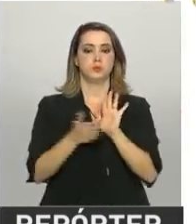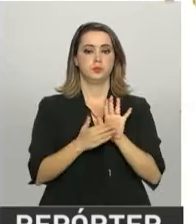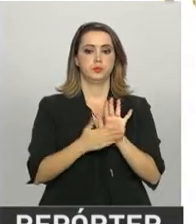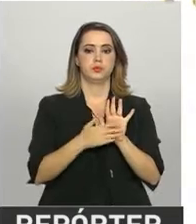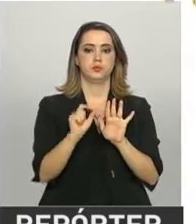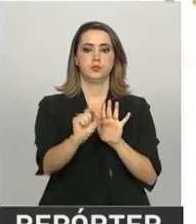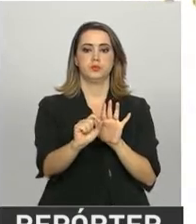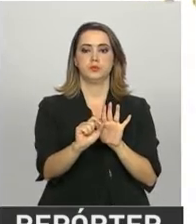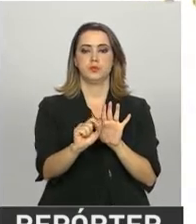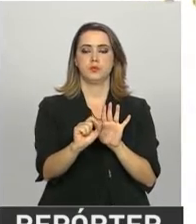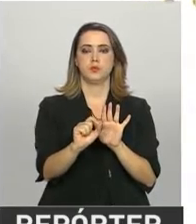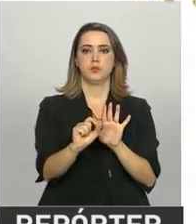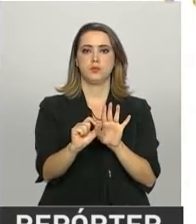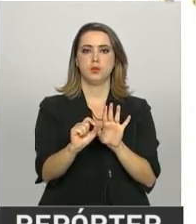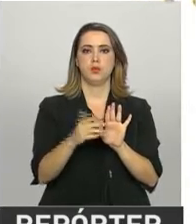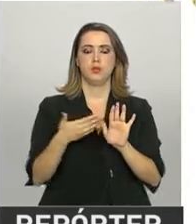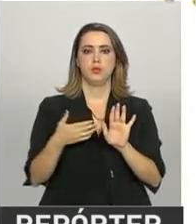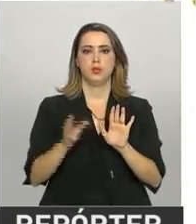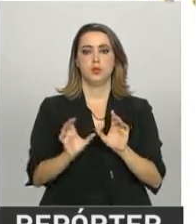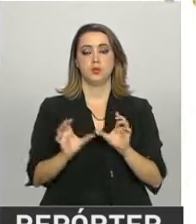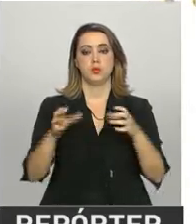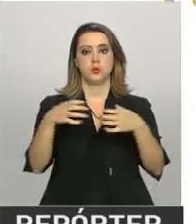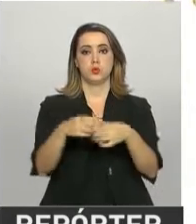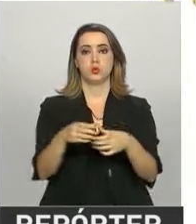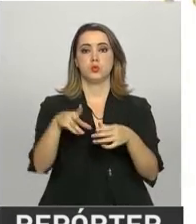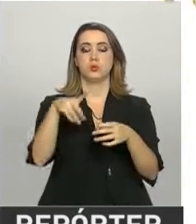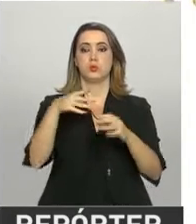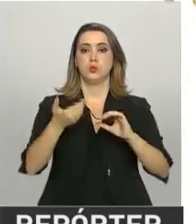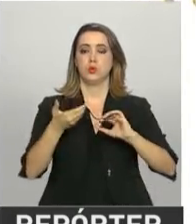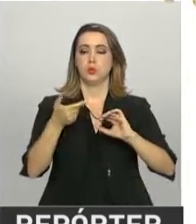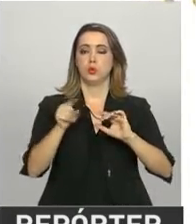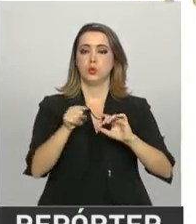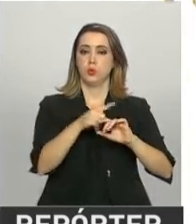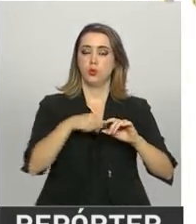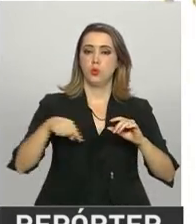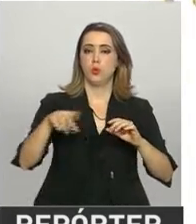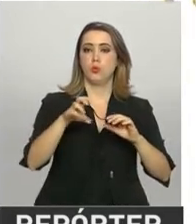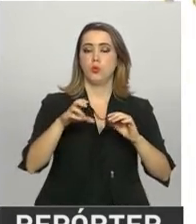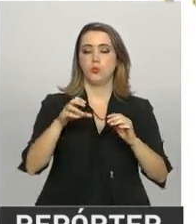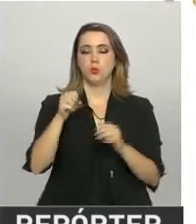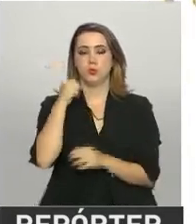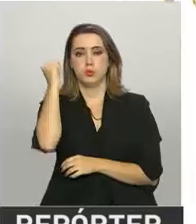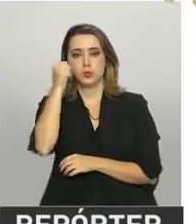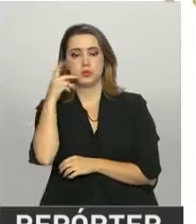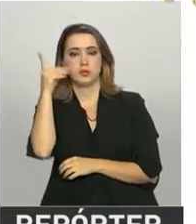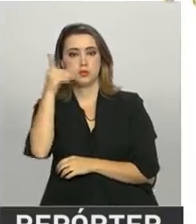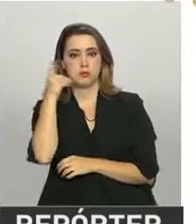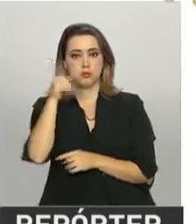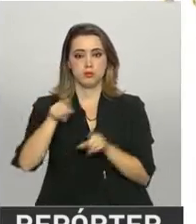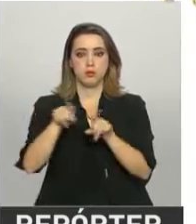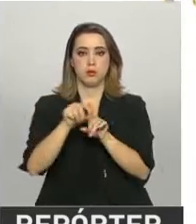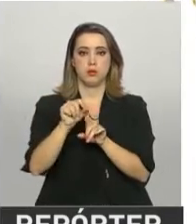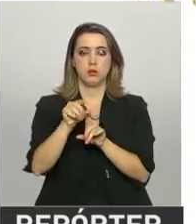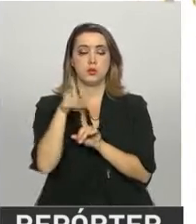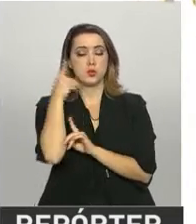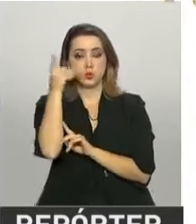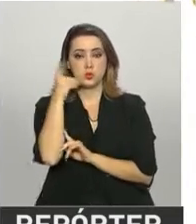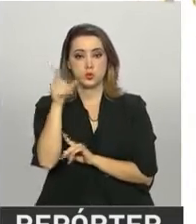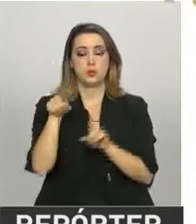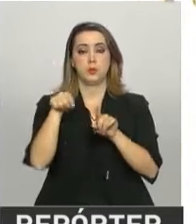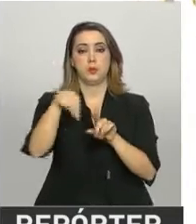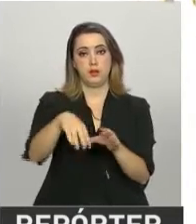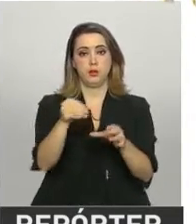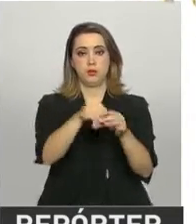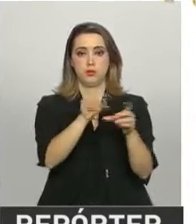as suas assembleias legislativas estaduais mudanças na previdência social dos estados nos mesmos moldes